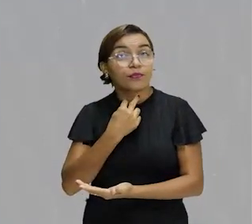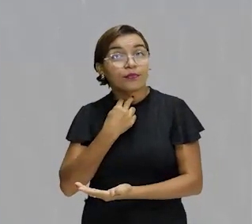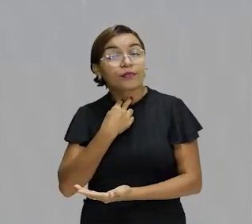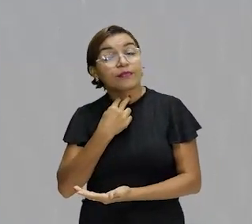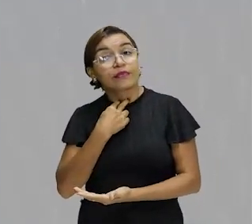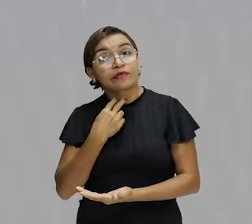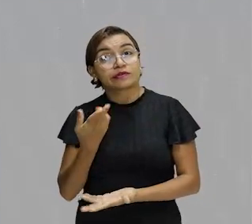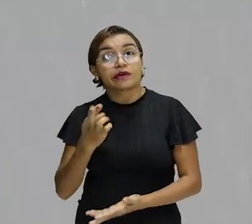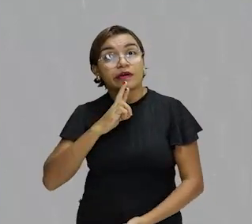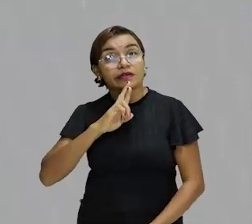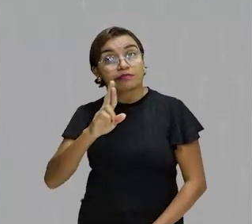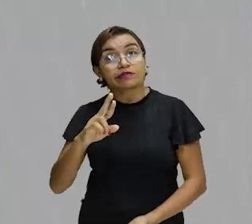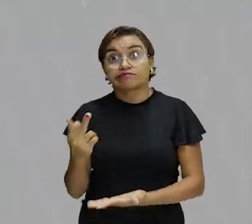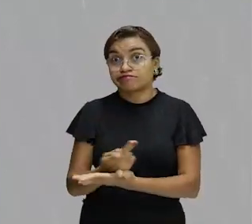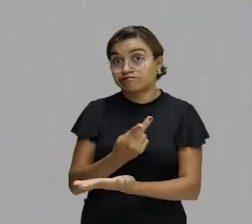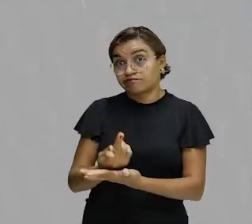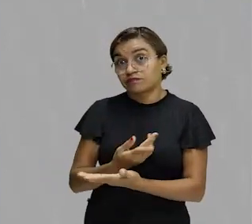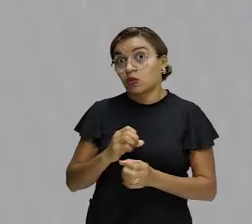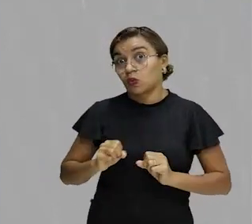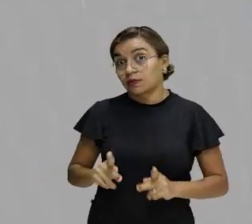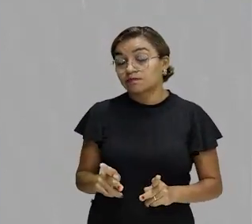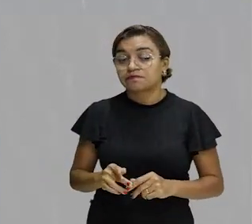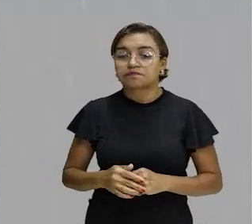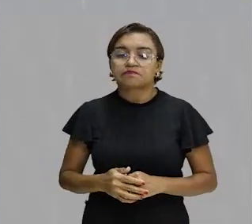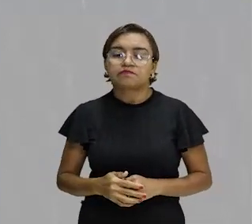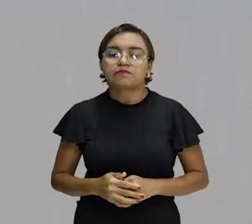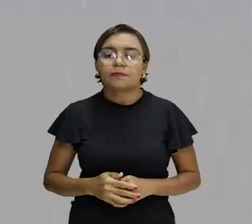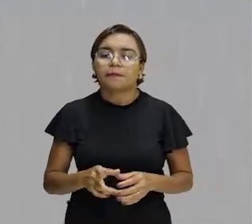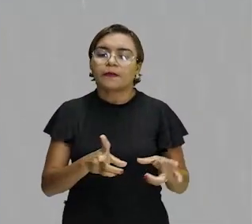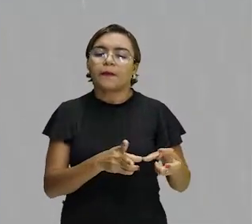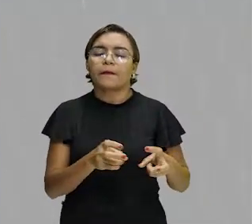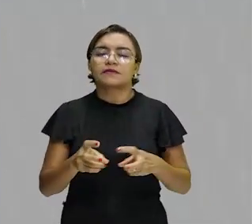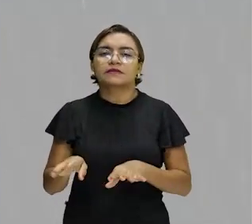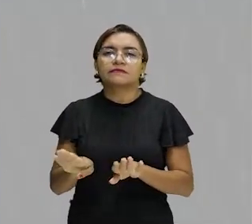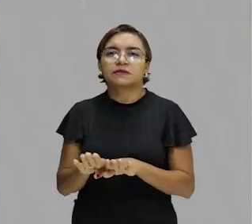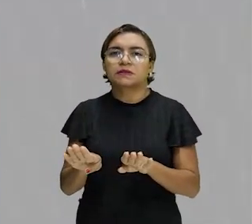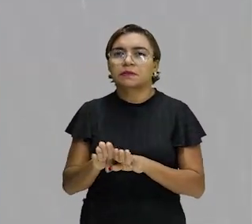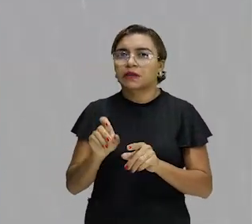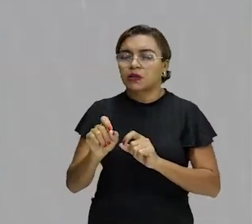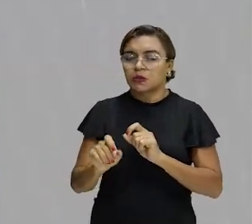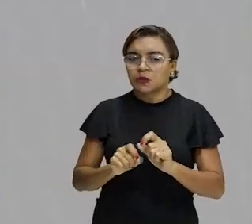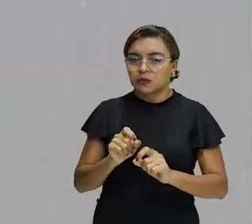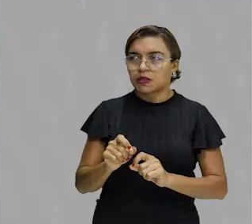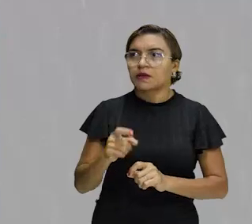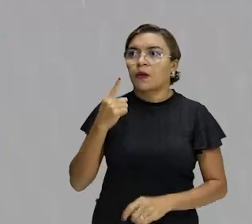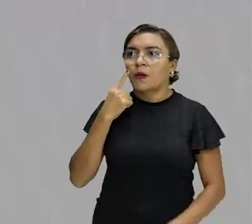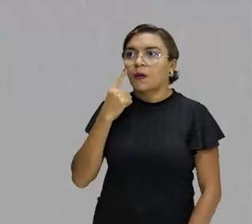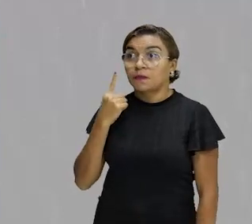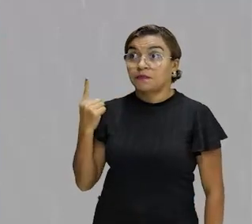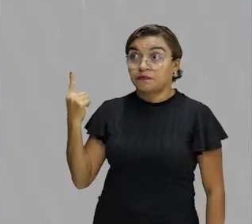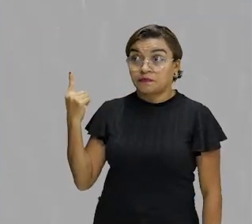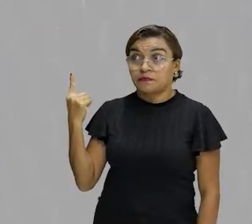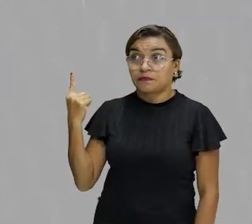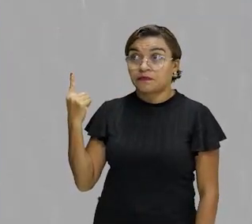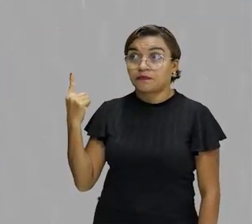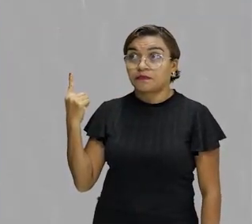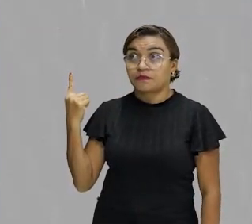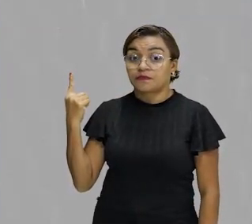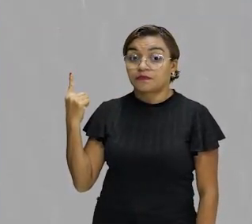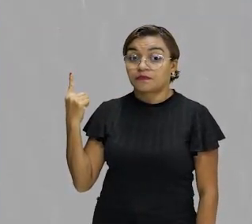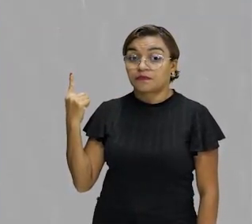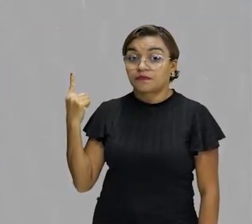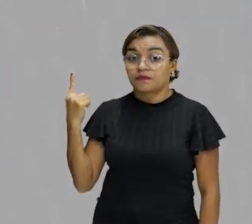é função inversa, tá? A função inversa, ela tem uma representação própria, tá? Quando eu falo de